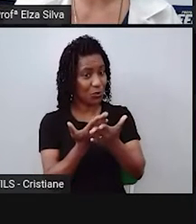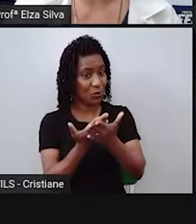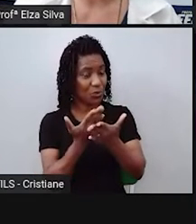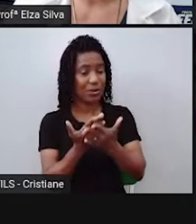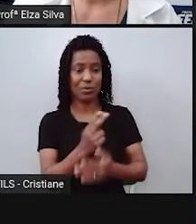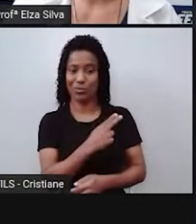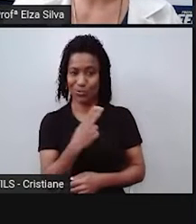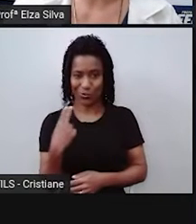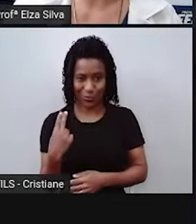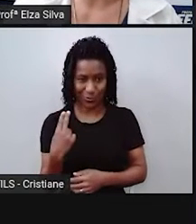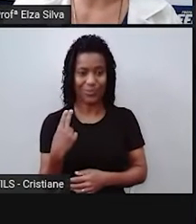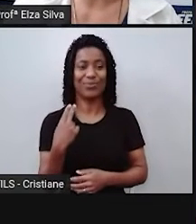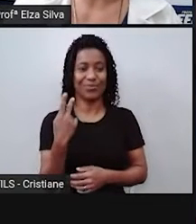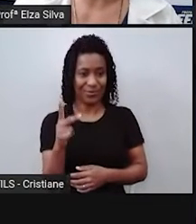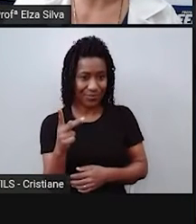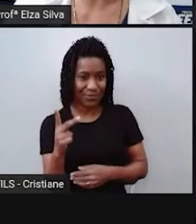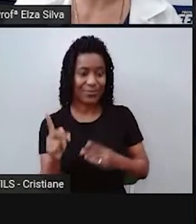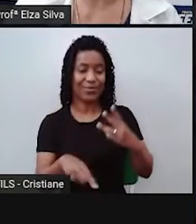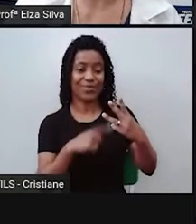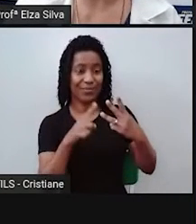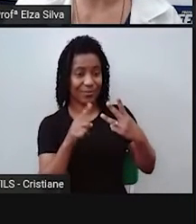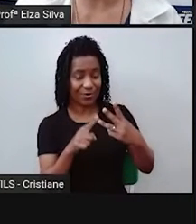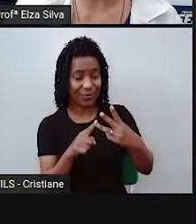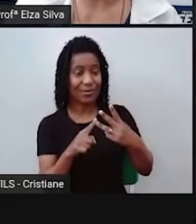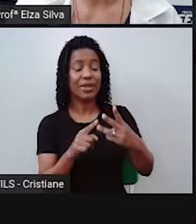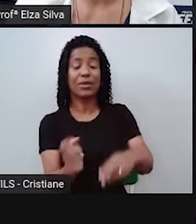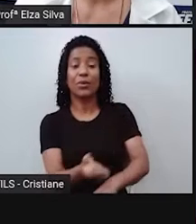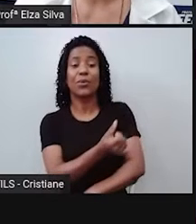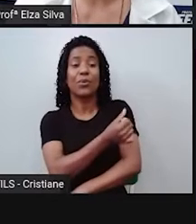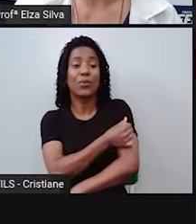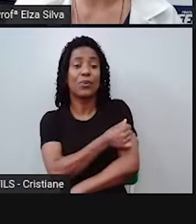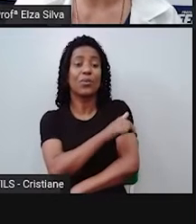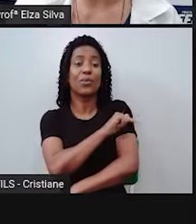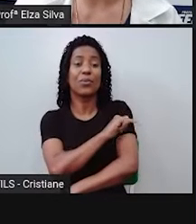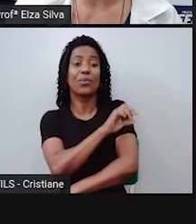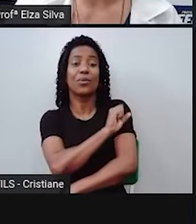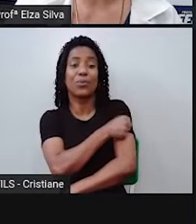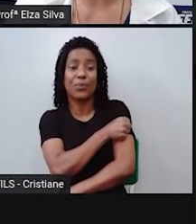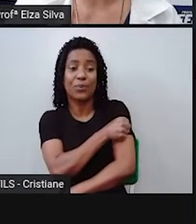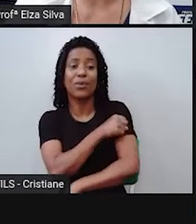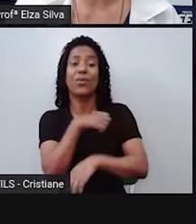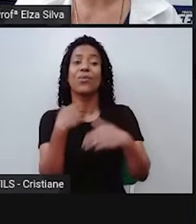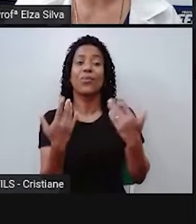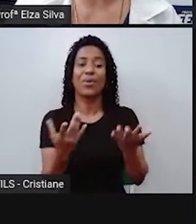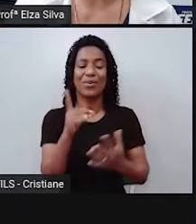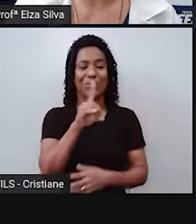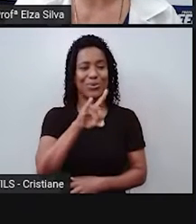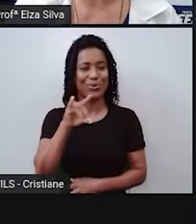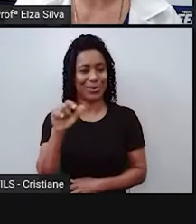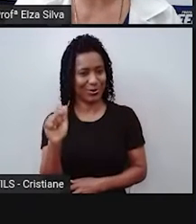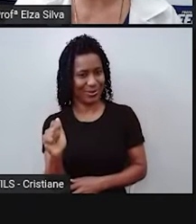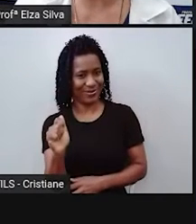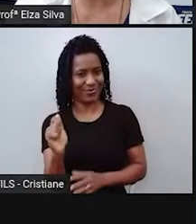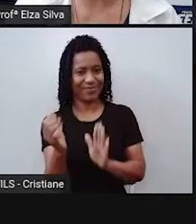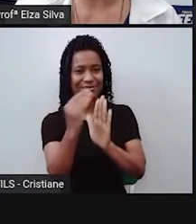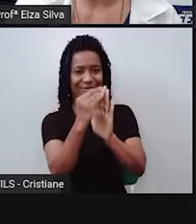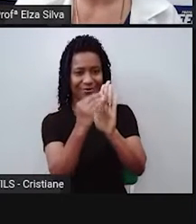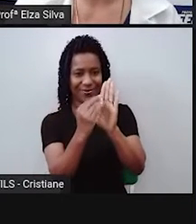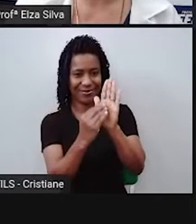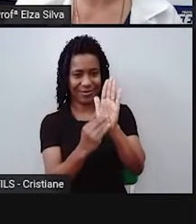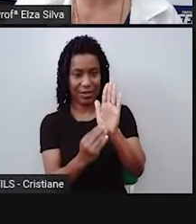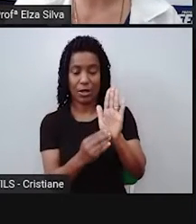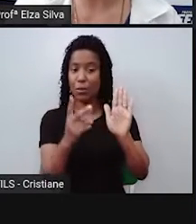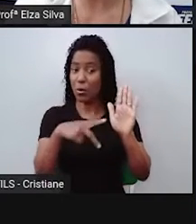seu nome. Grade, a série que você estuda. Date, a data de nossa aula de hoje. And teacher,